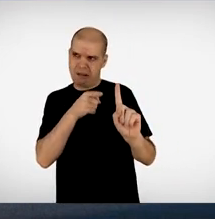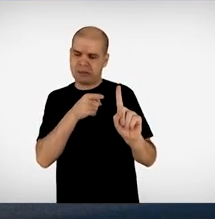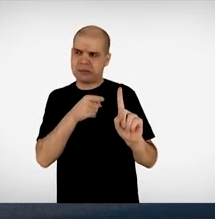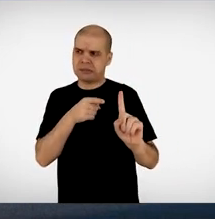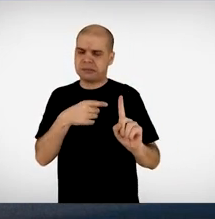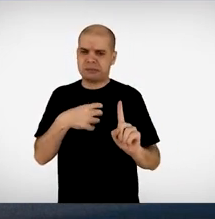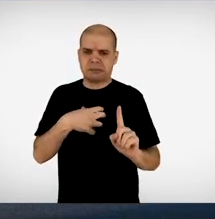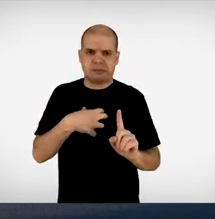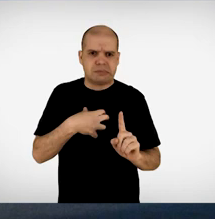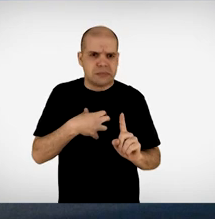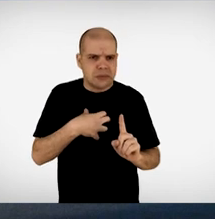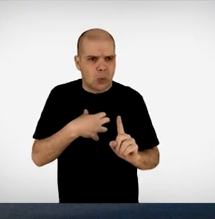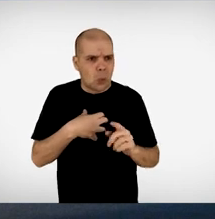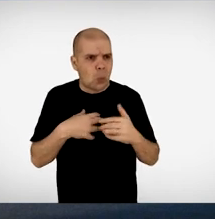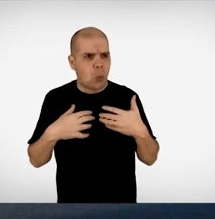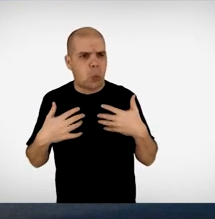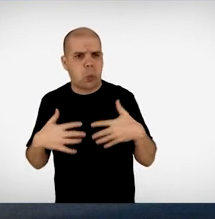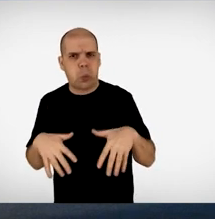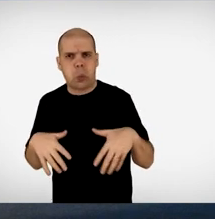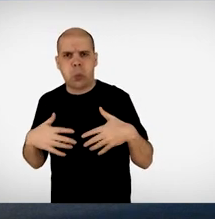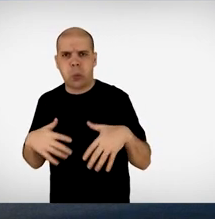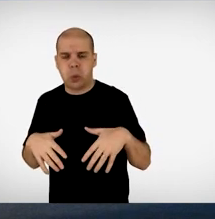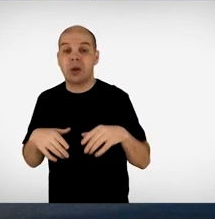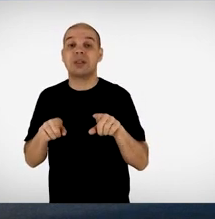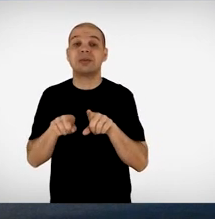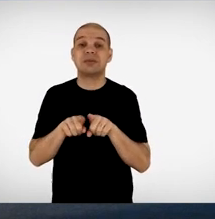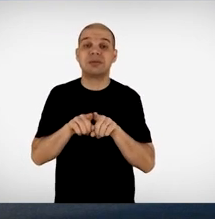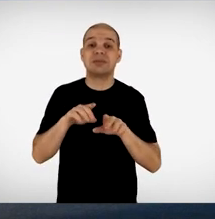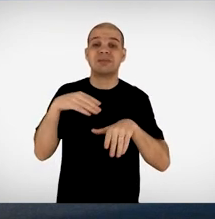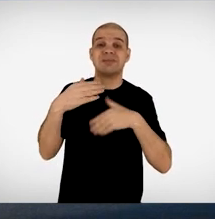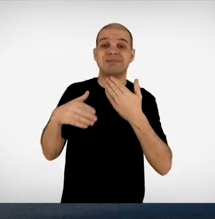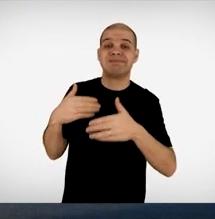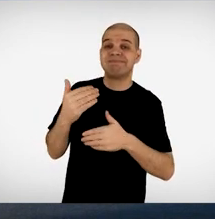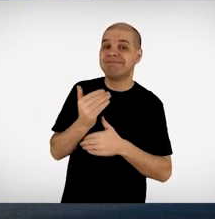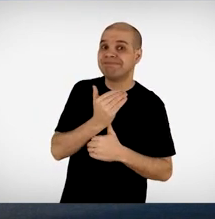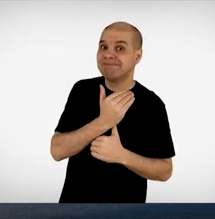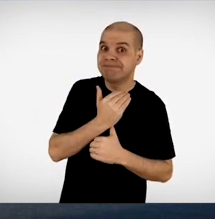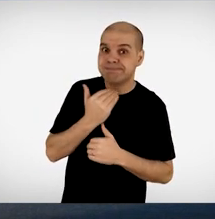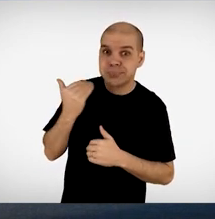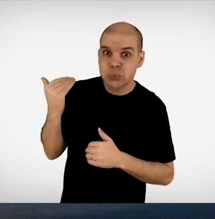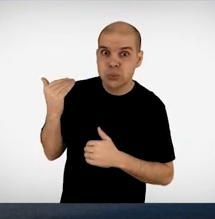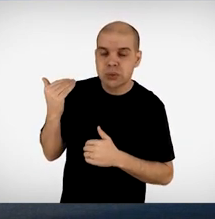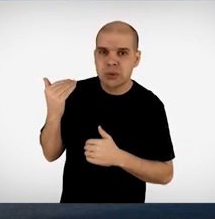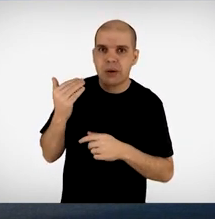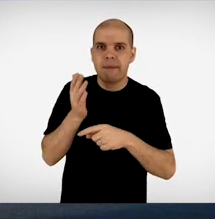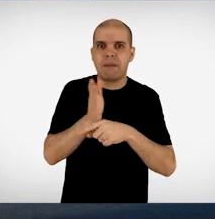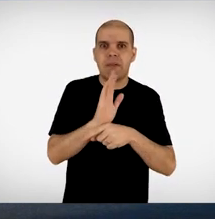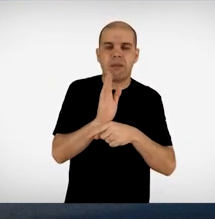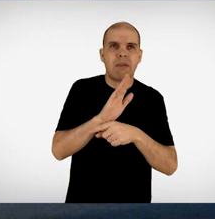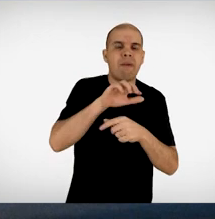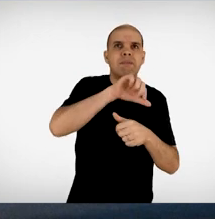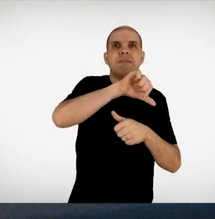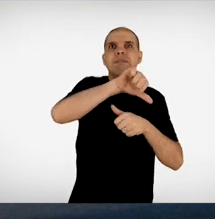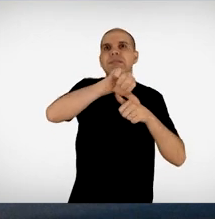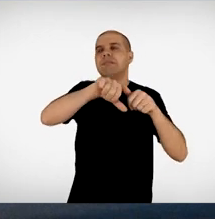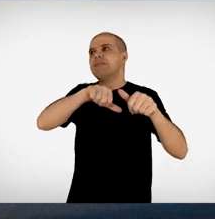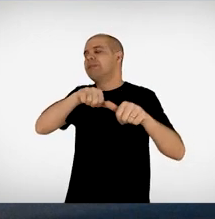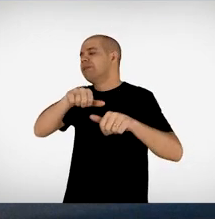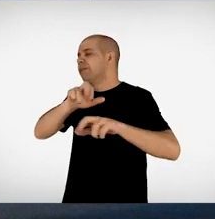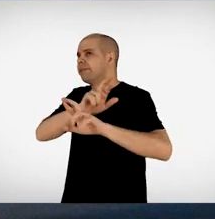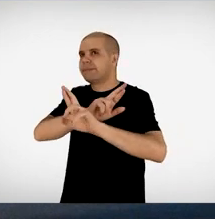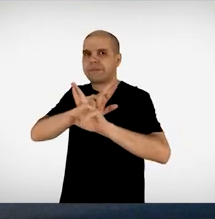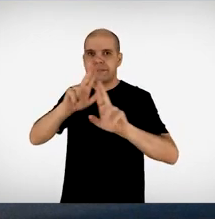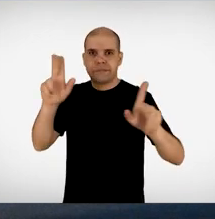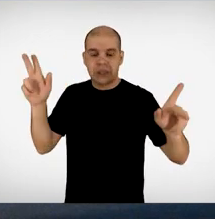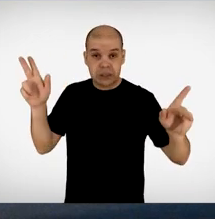de nível com a morte dele, né? Ela tem mais profundidade e o filme muda, o filme fica mais rápido. E eu acho que a